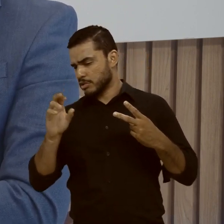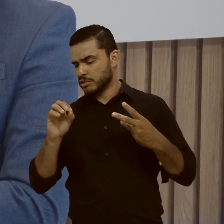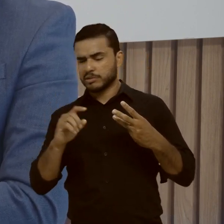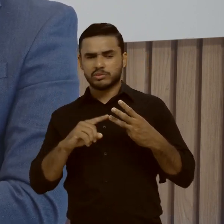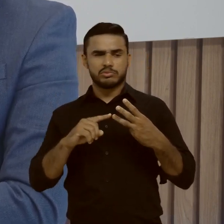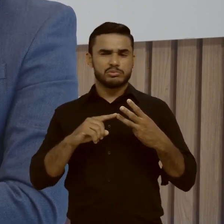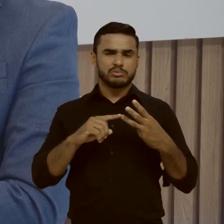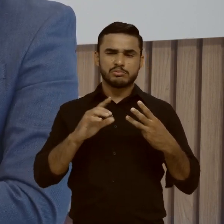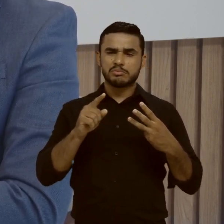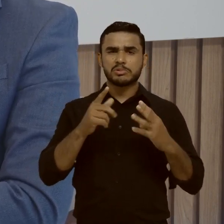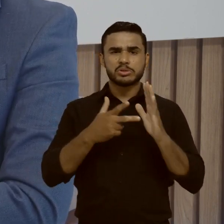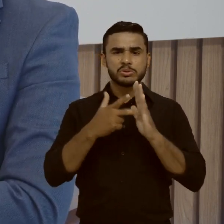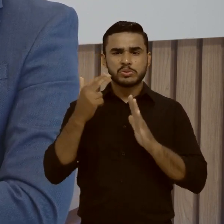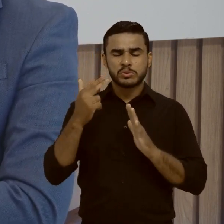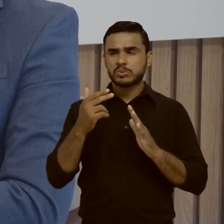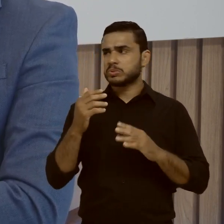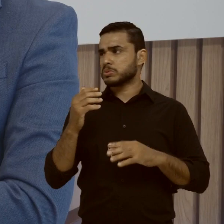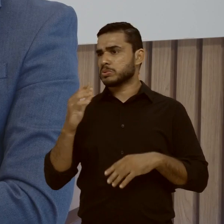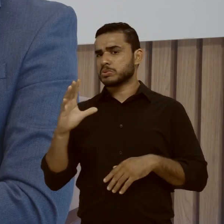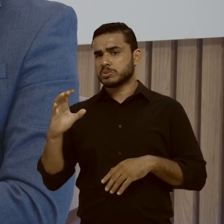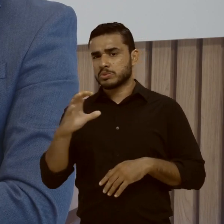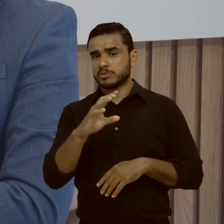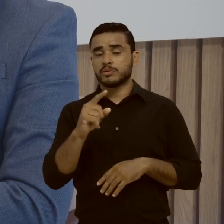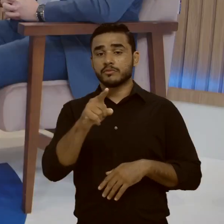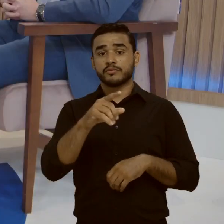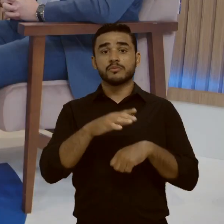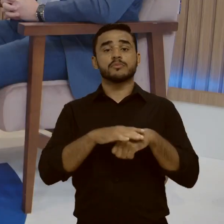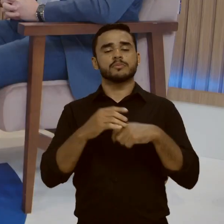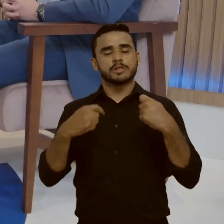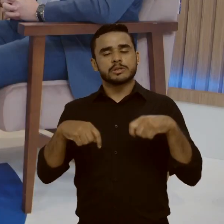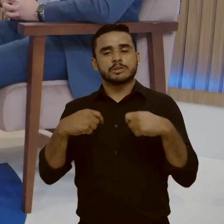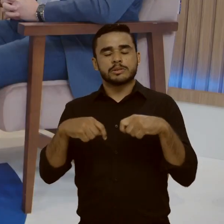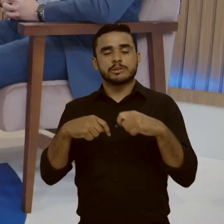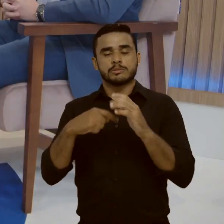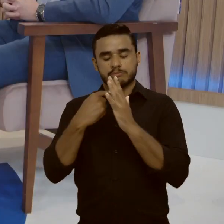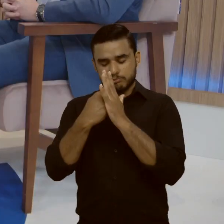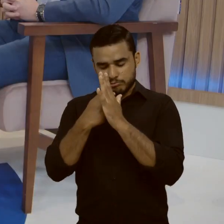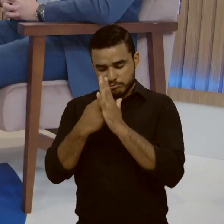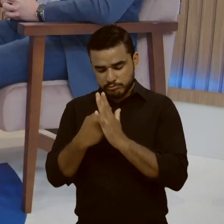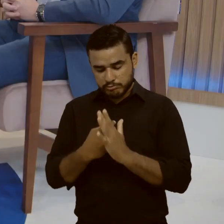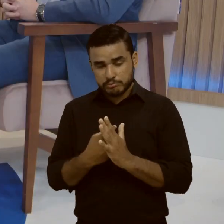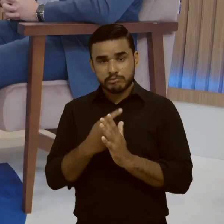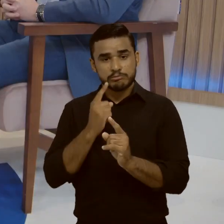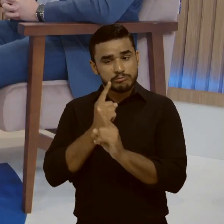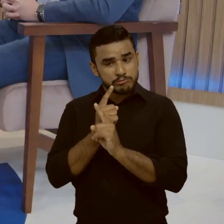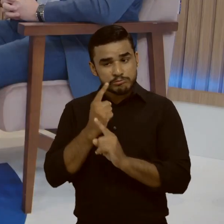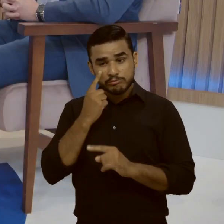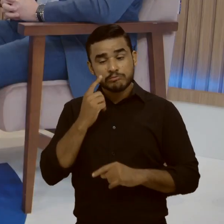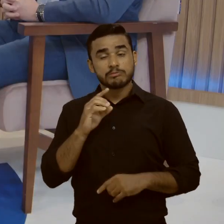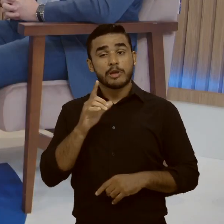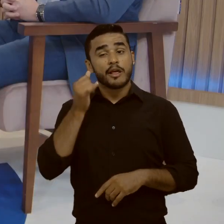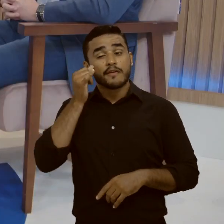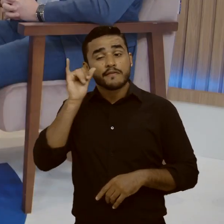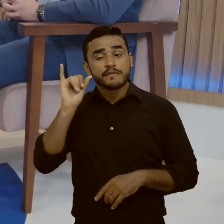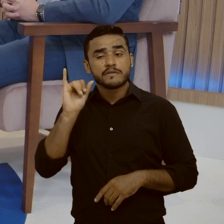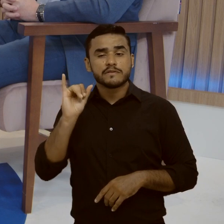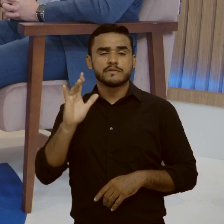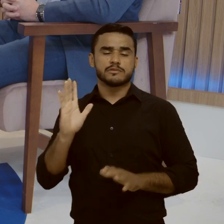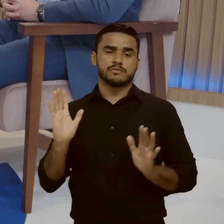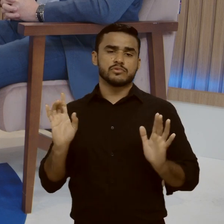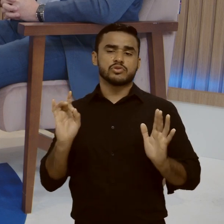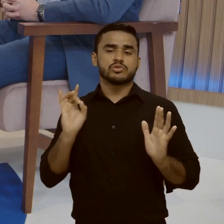você já tem indicação de fazer teu exame preventivo. Muito bem. Quero agradecer ao doutor Ismael